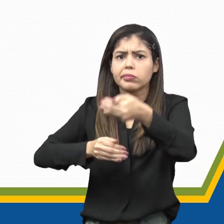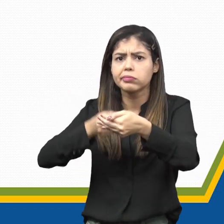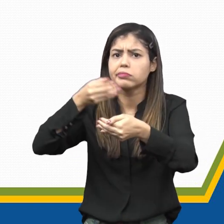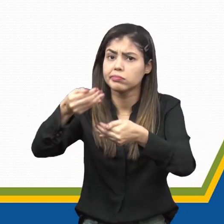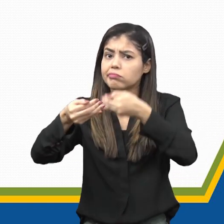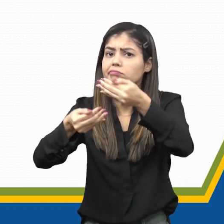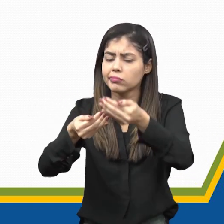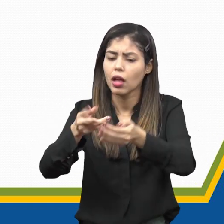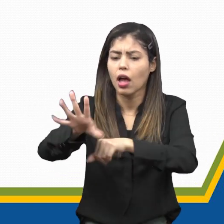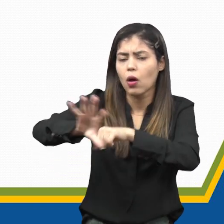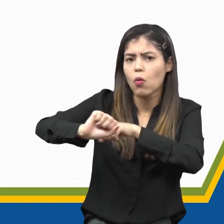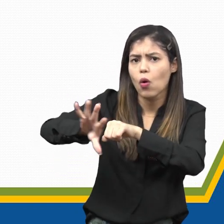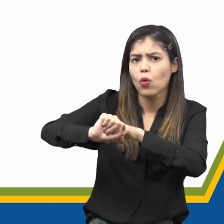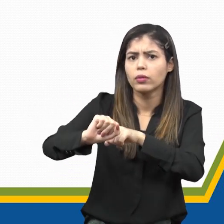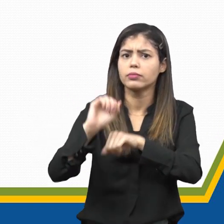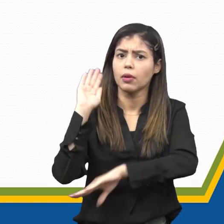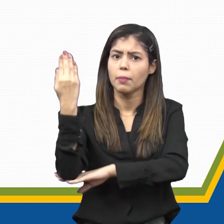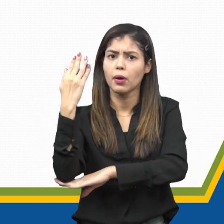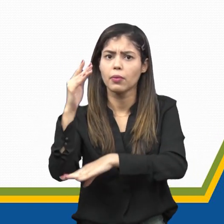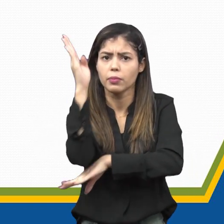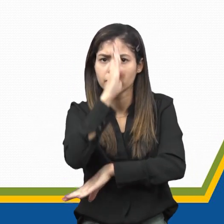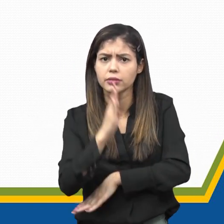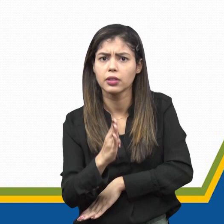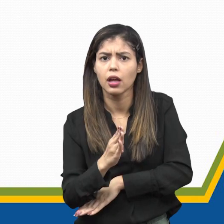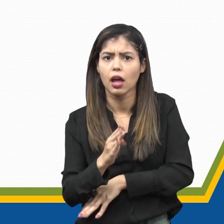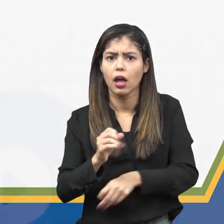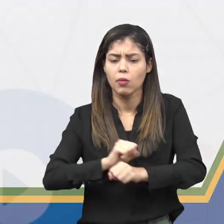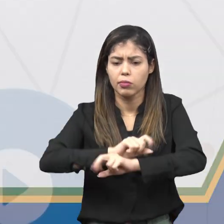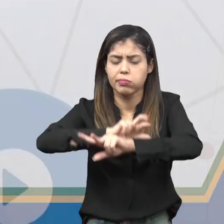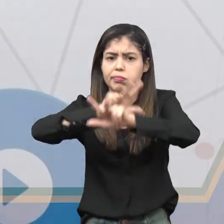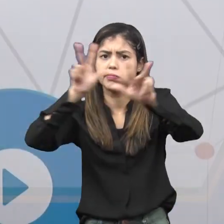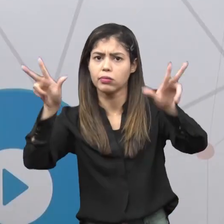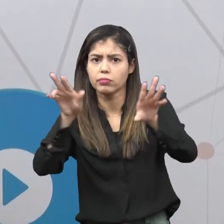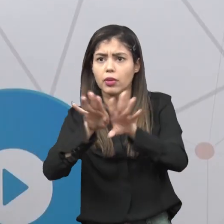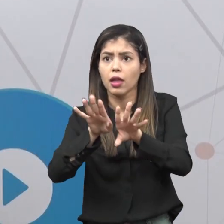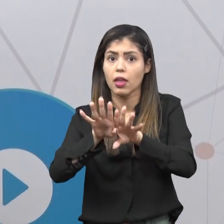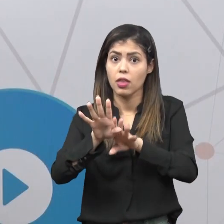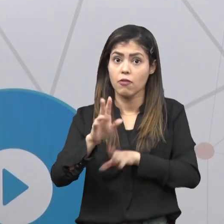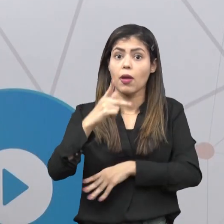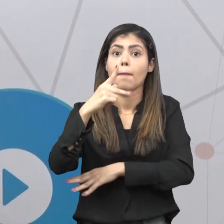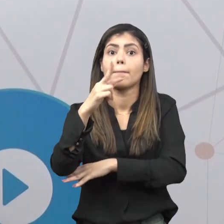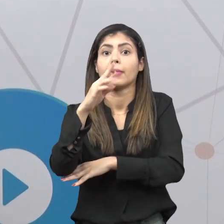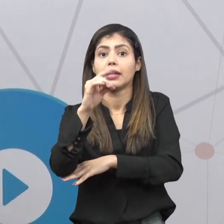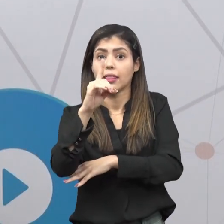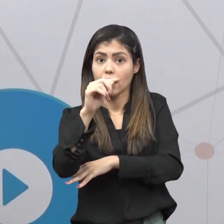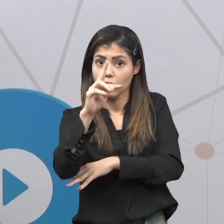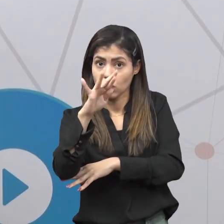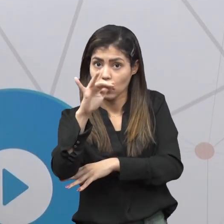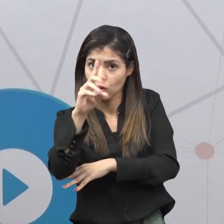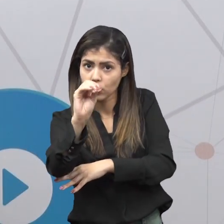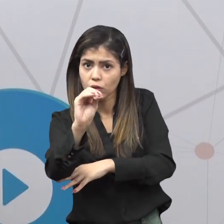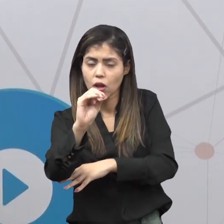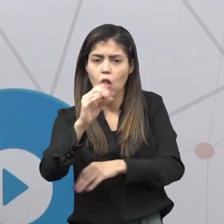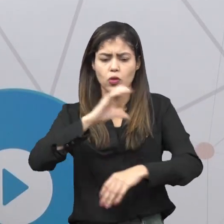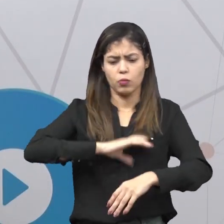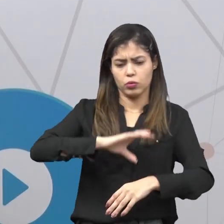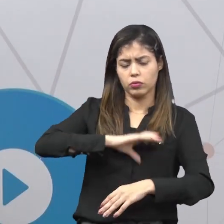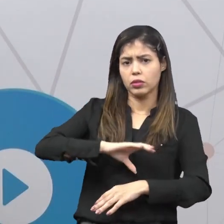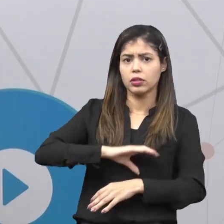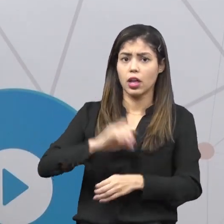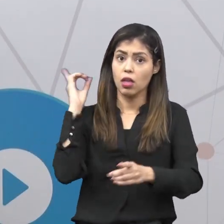do pau-brasil, ele foi desordenado, ele não foi sistemático, né? Ele foi predatório. Os portugueses, eles